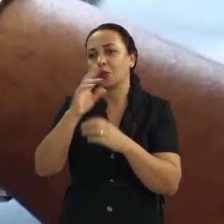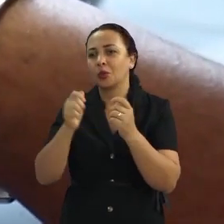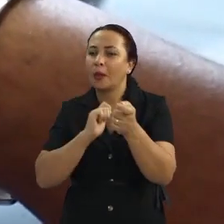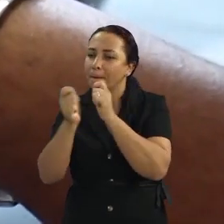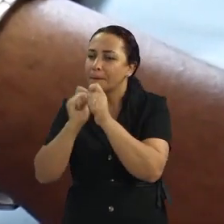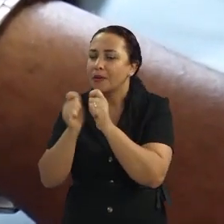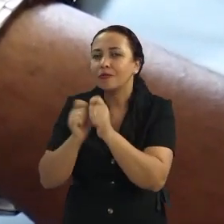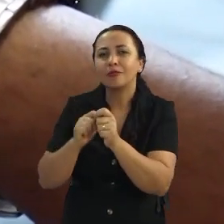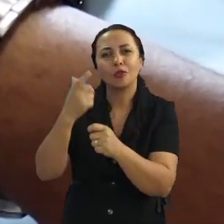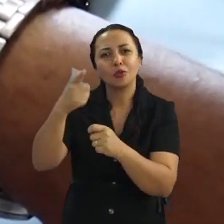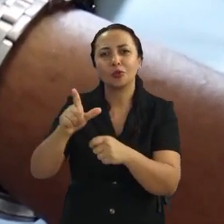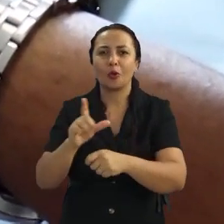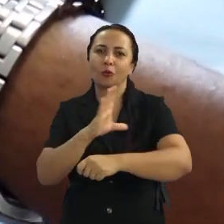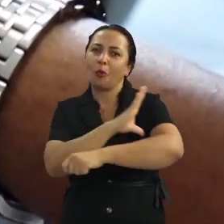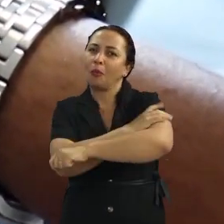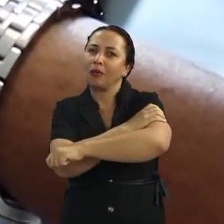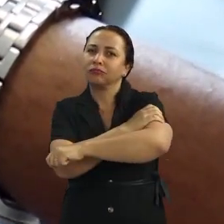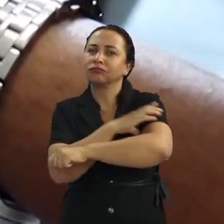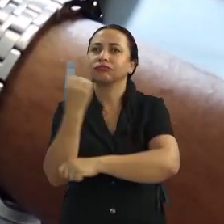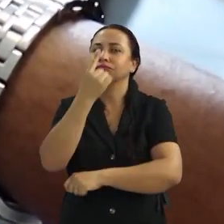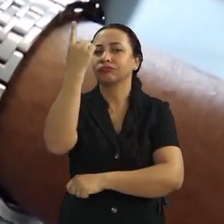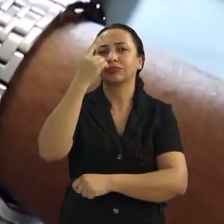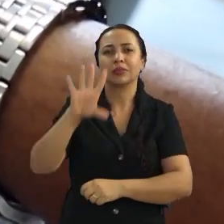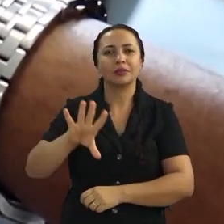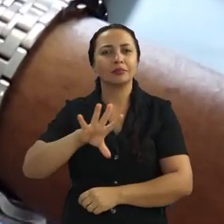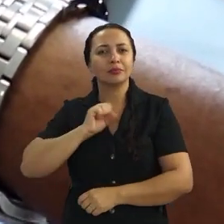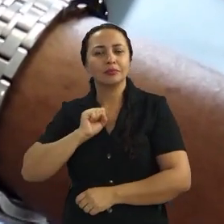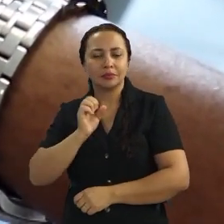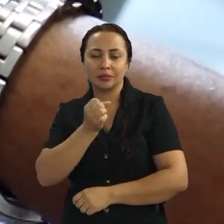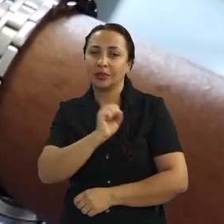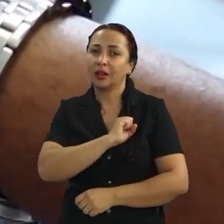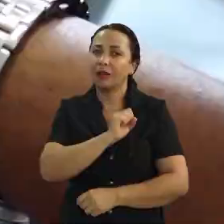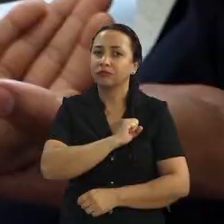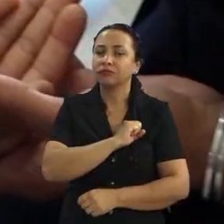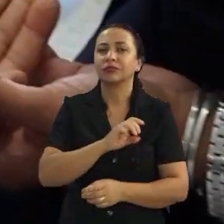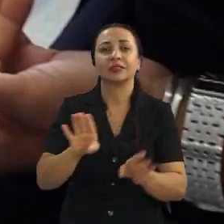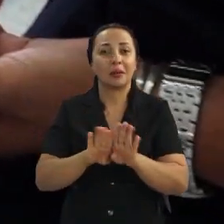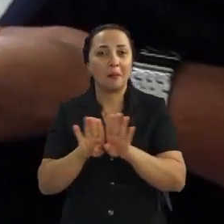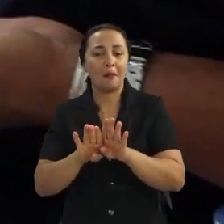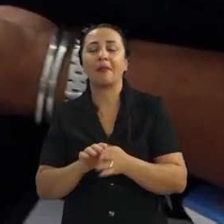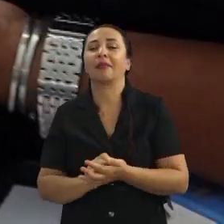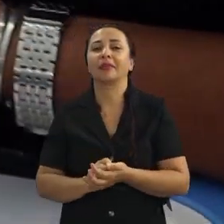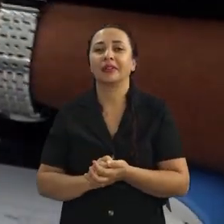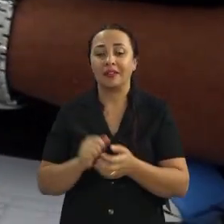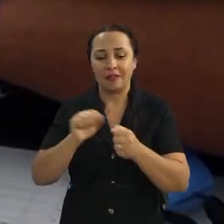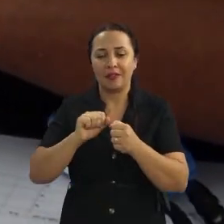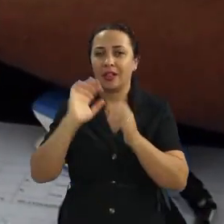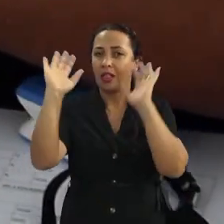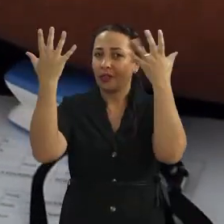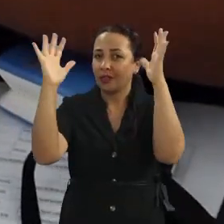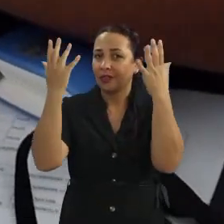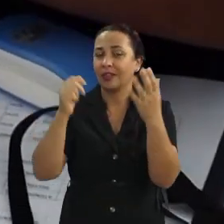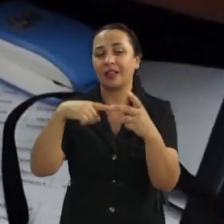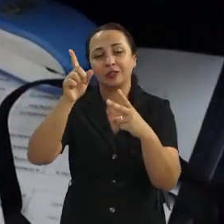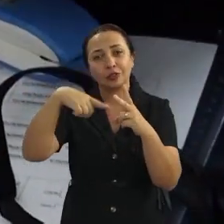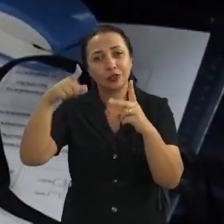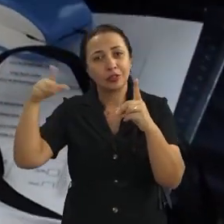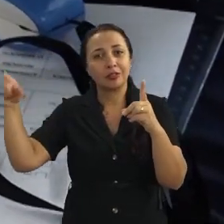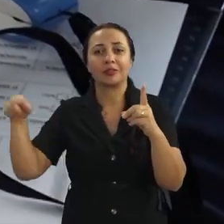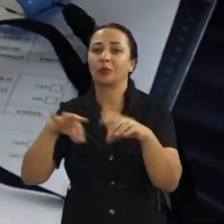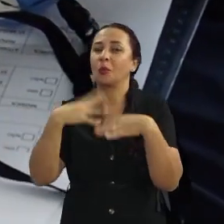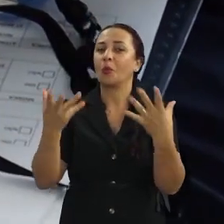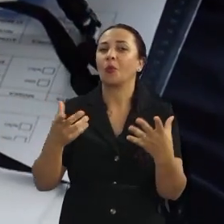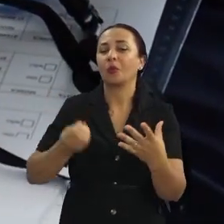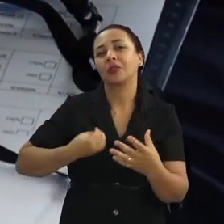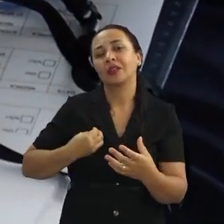faz toda a mensuração dos dados novamente mede novamente a pressão arterial oxigenação a escala fiz e a gente vai fazendo alguns análises de